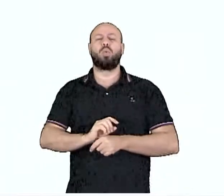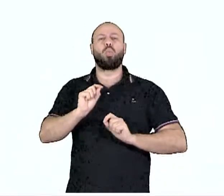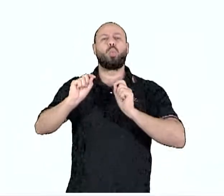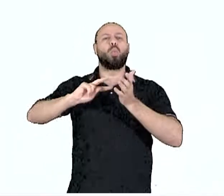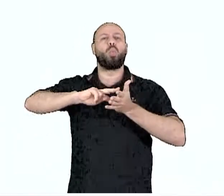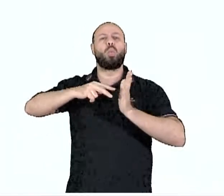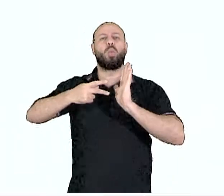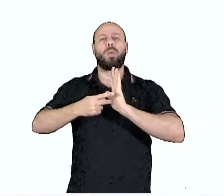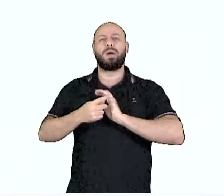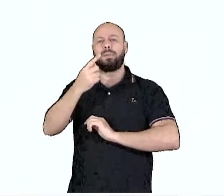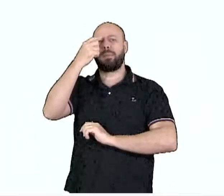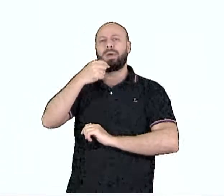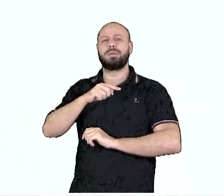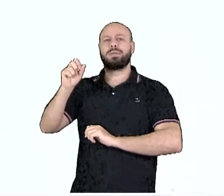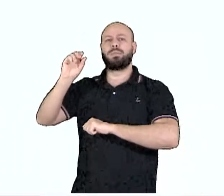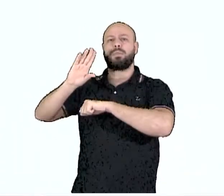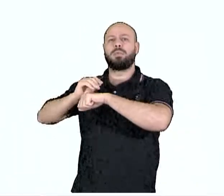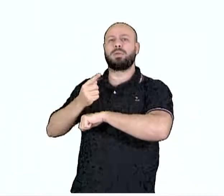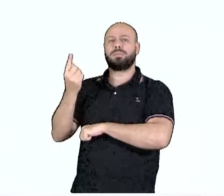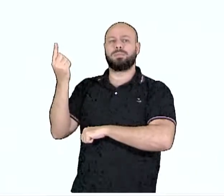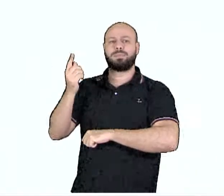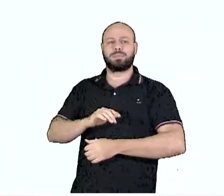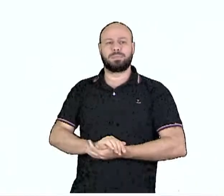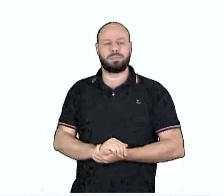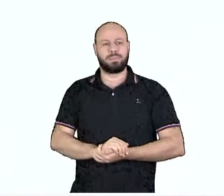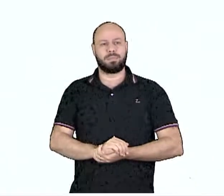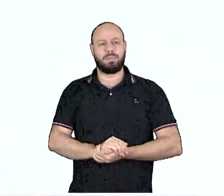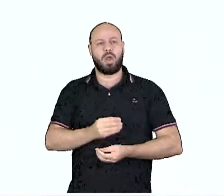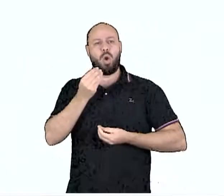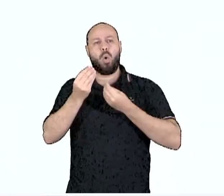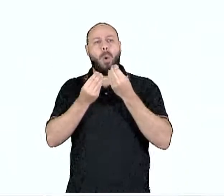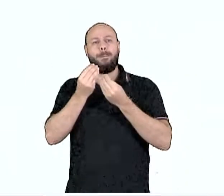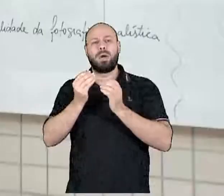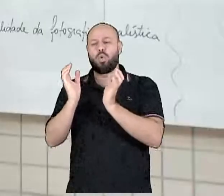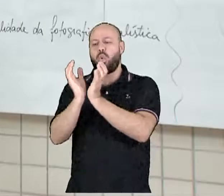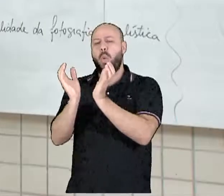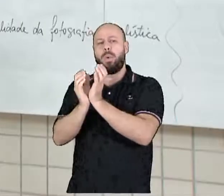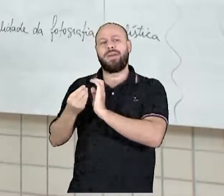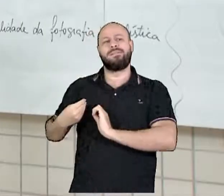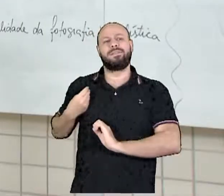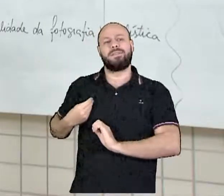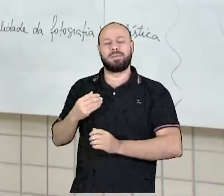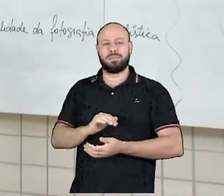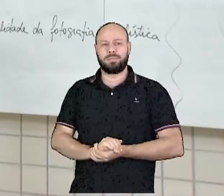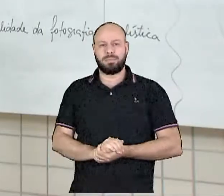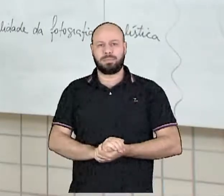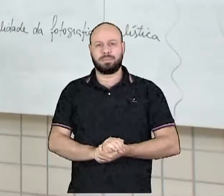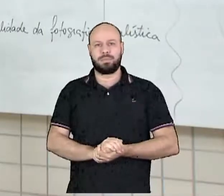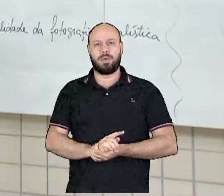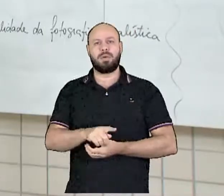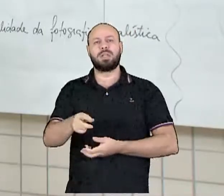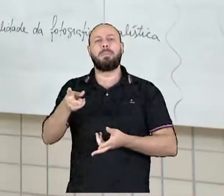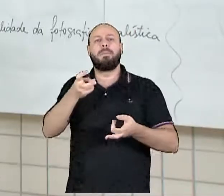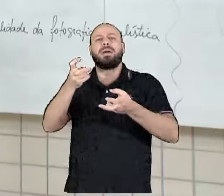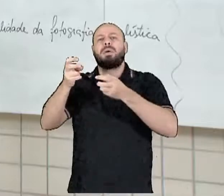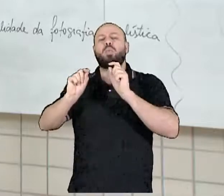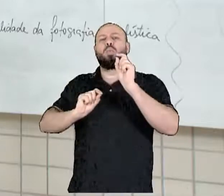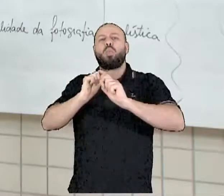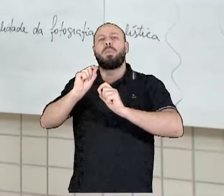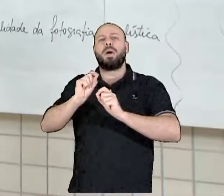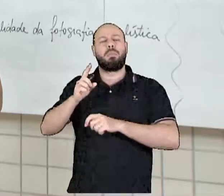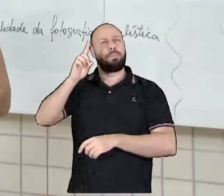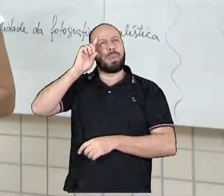nessa primeira foto? Como é que é essa comunidade? O que vocês percebem? Como é que é o